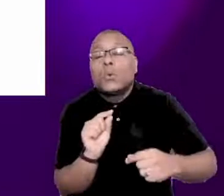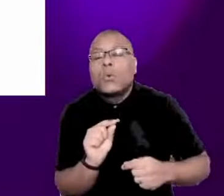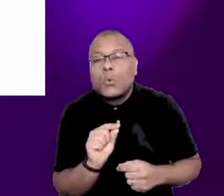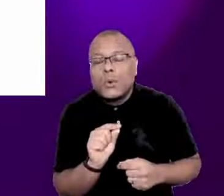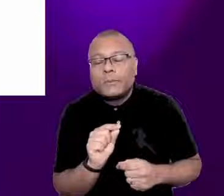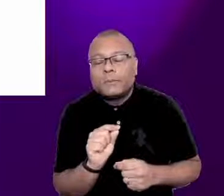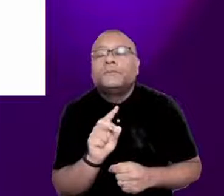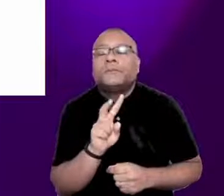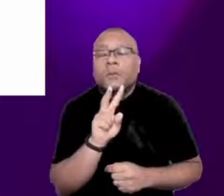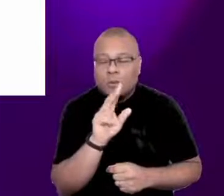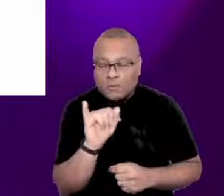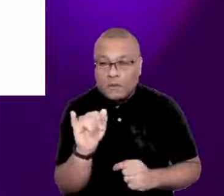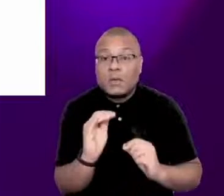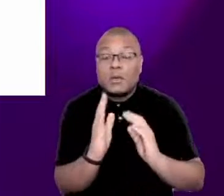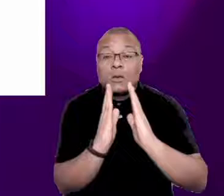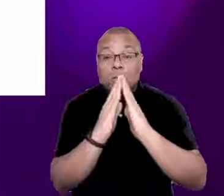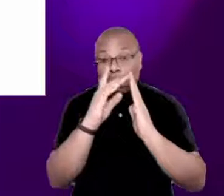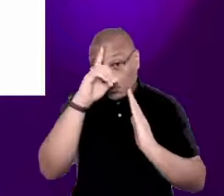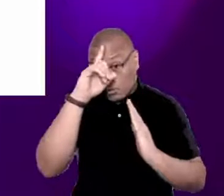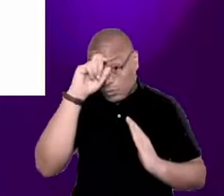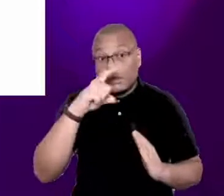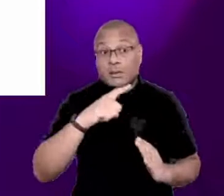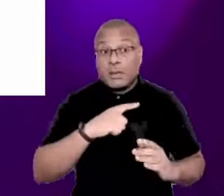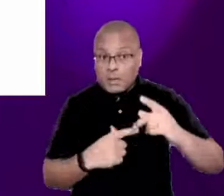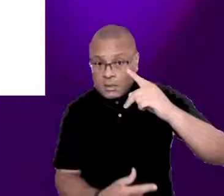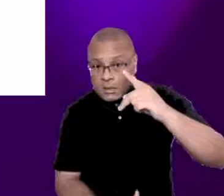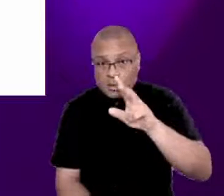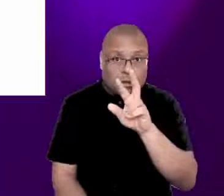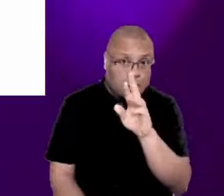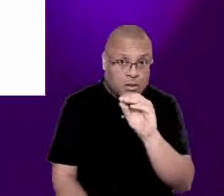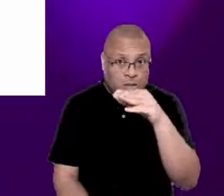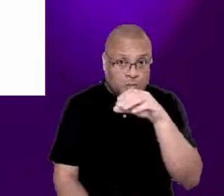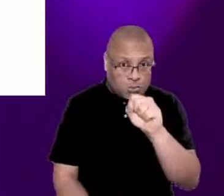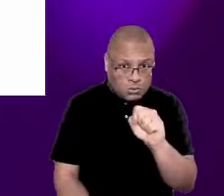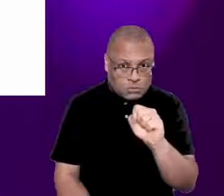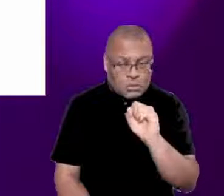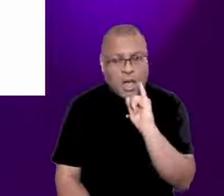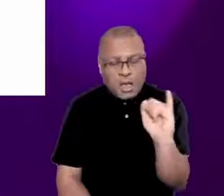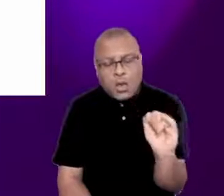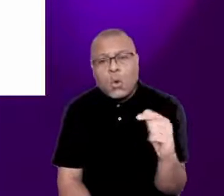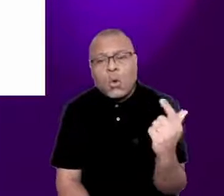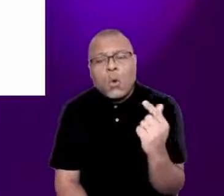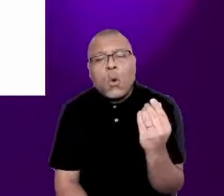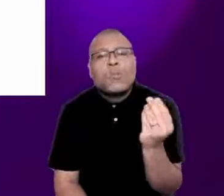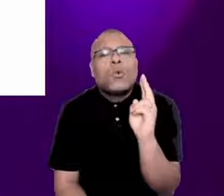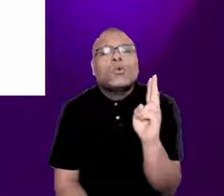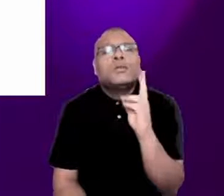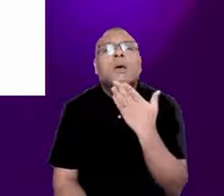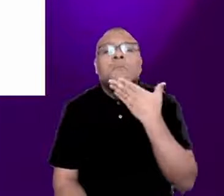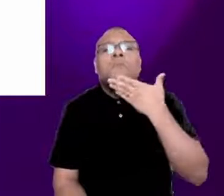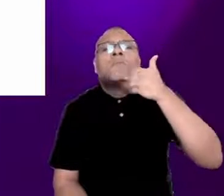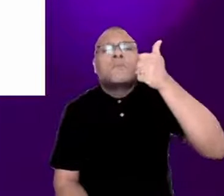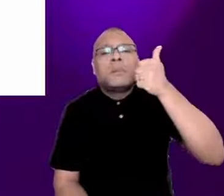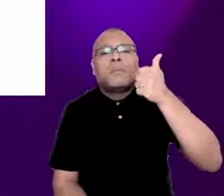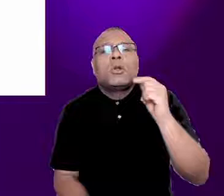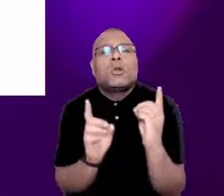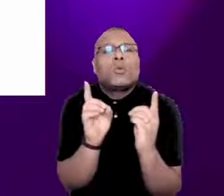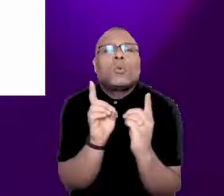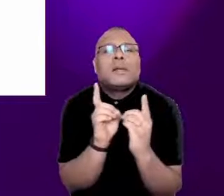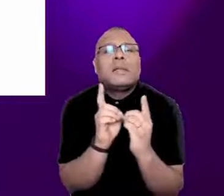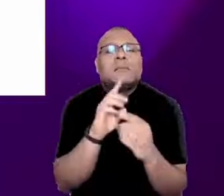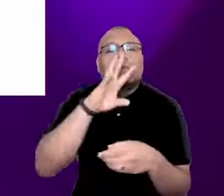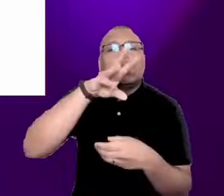vai ser se o hospital tem ou não PROMs reportados e como ele utiliza para melhorar o sistema.